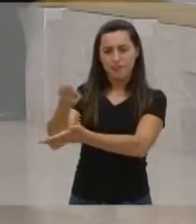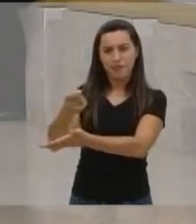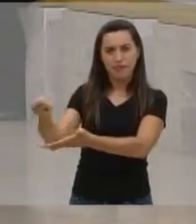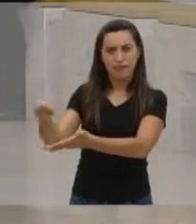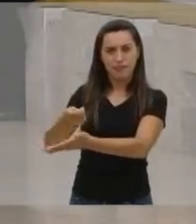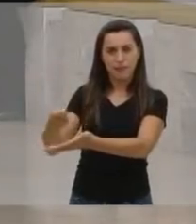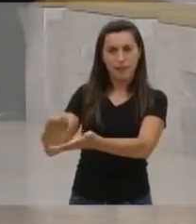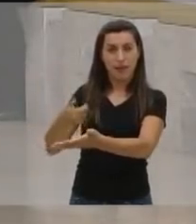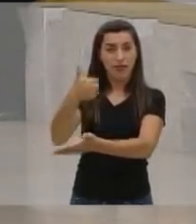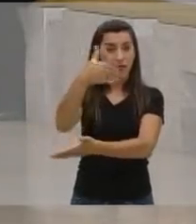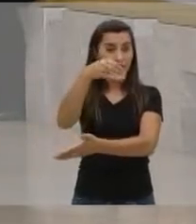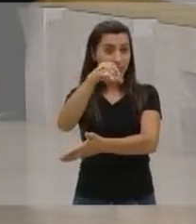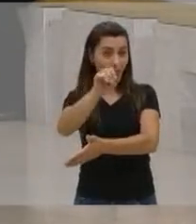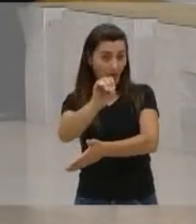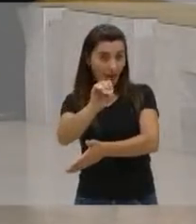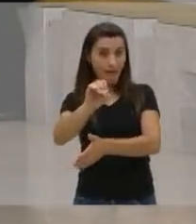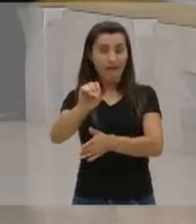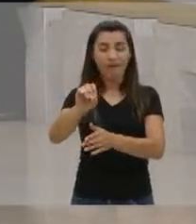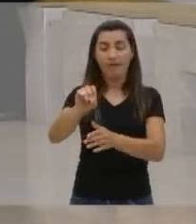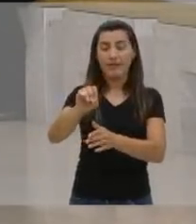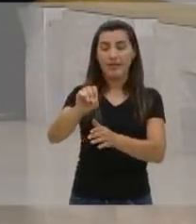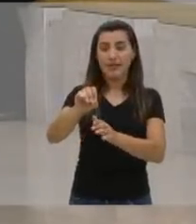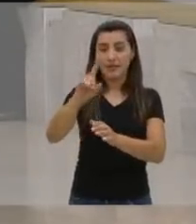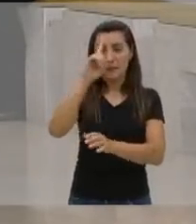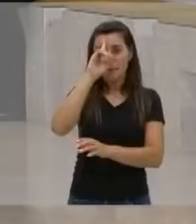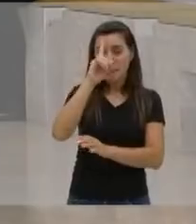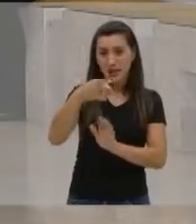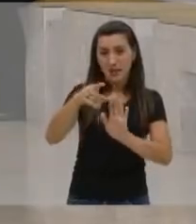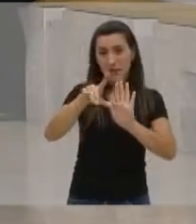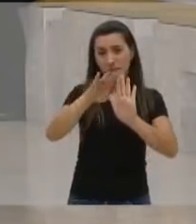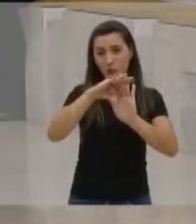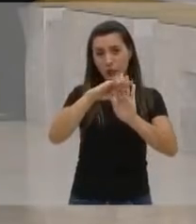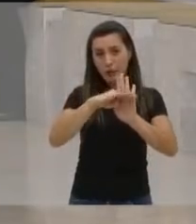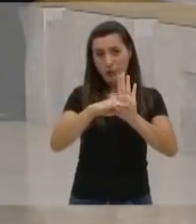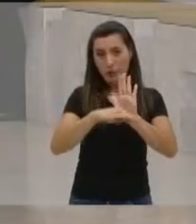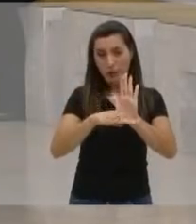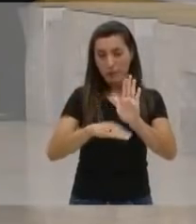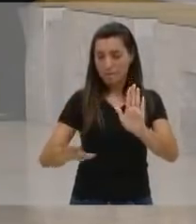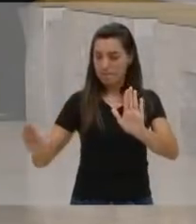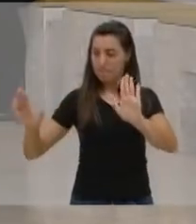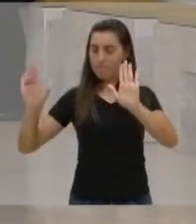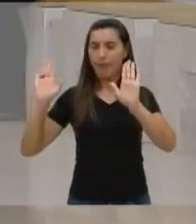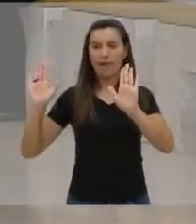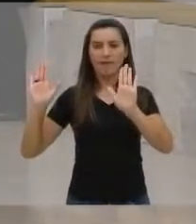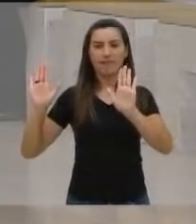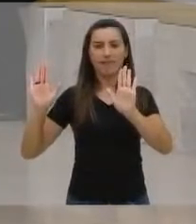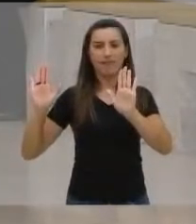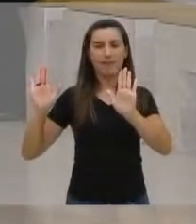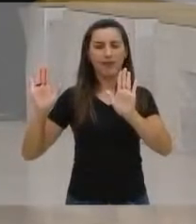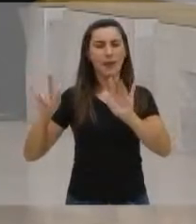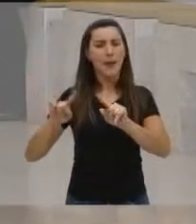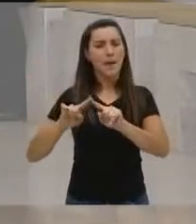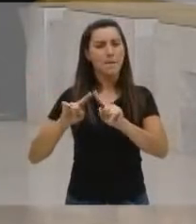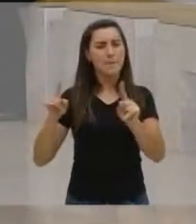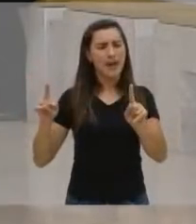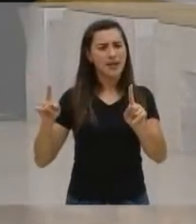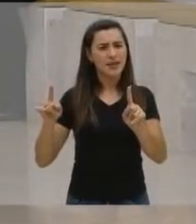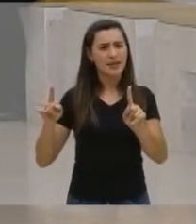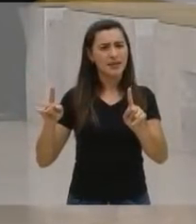Os 10 mandamentos, as 2 tábuas da lei. Mas um pouco antes do profeta